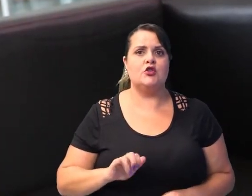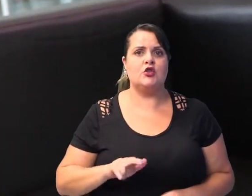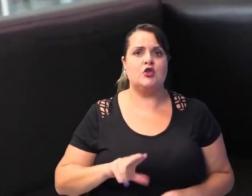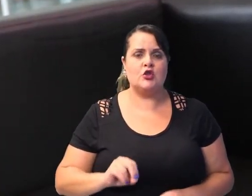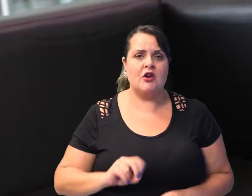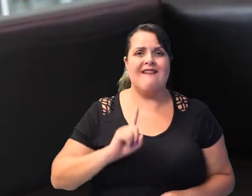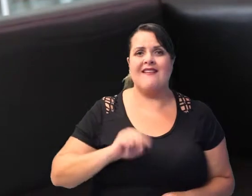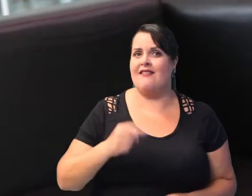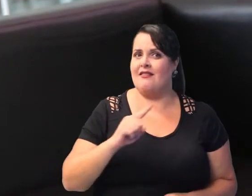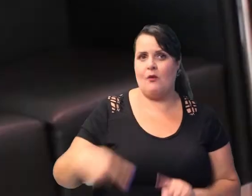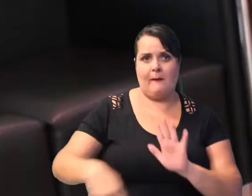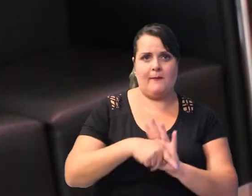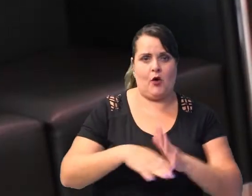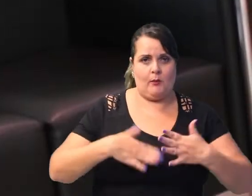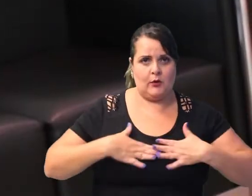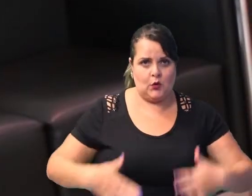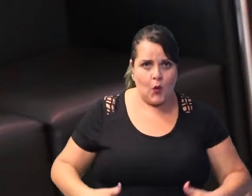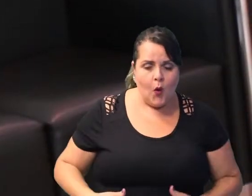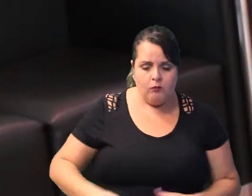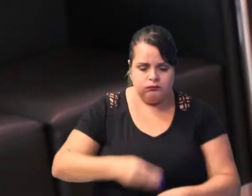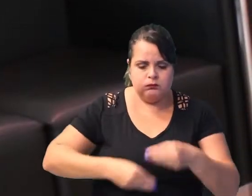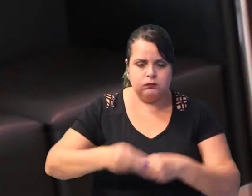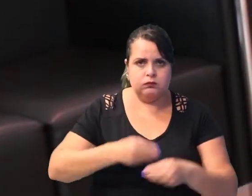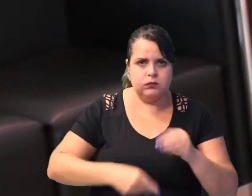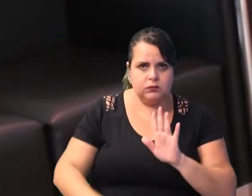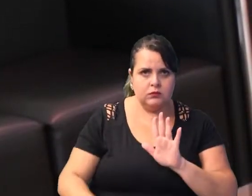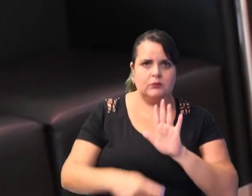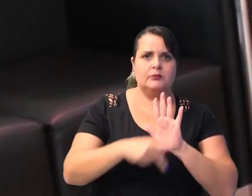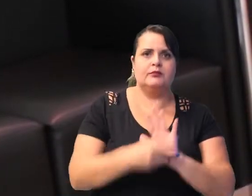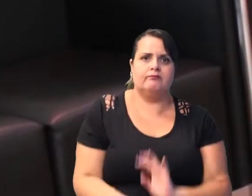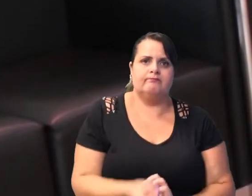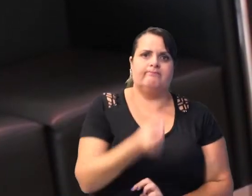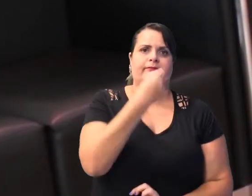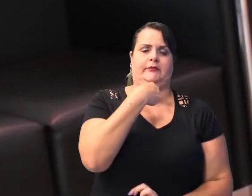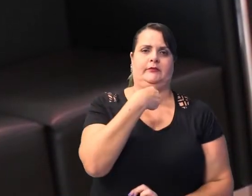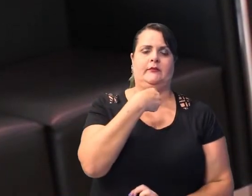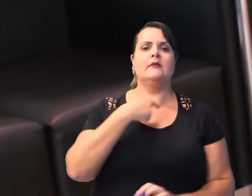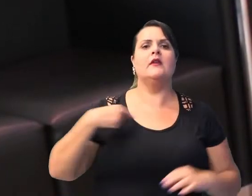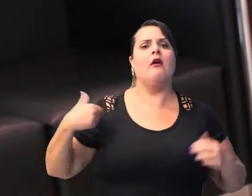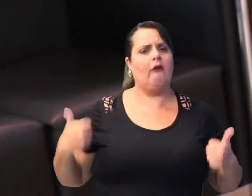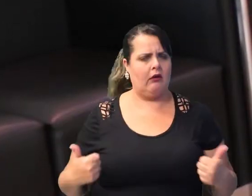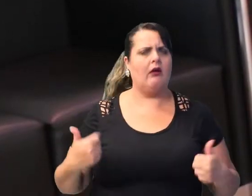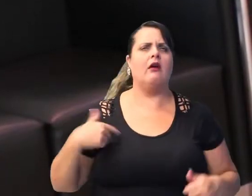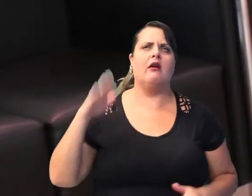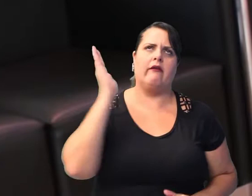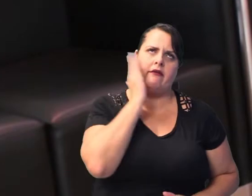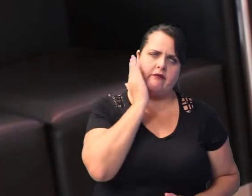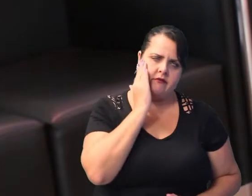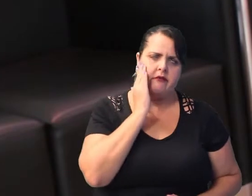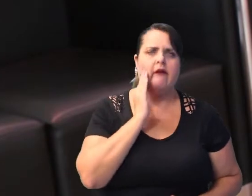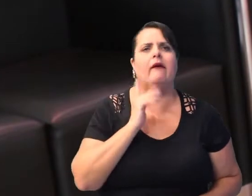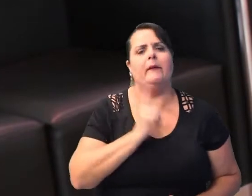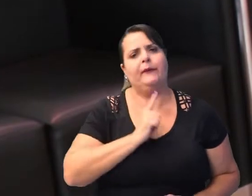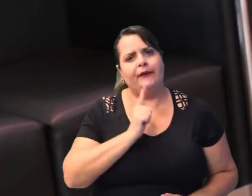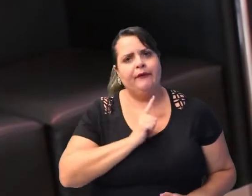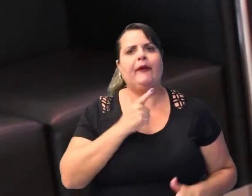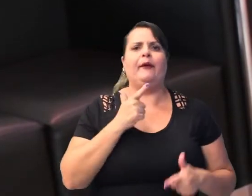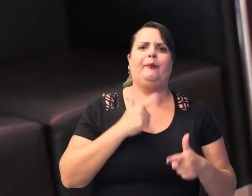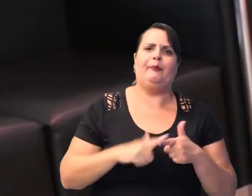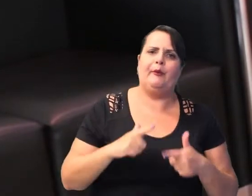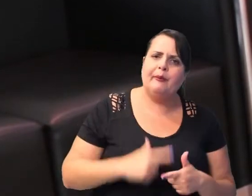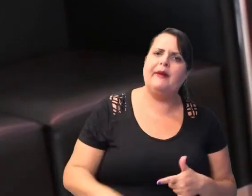muito parecidas bom até aí tudo bem a gente já conhece um pouco dos efeitos colaterais dos anticoncepcionais é